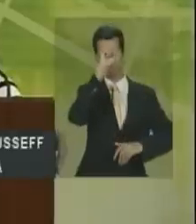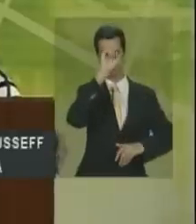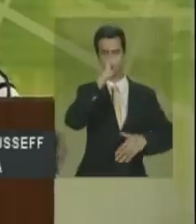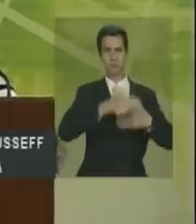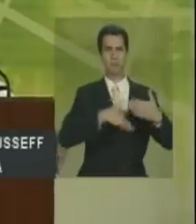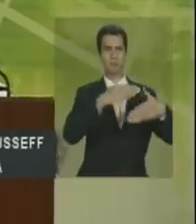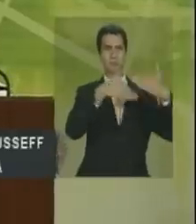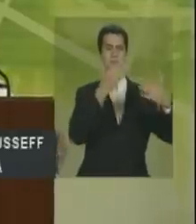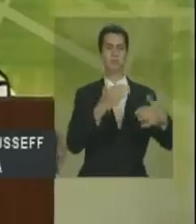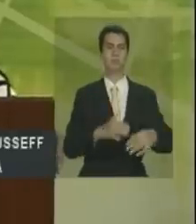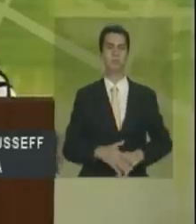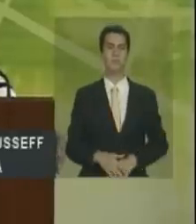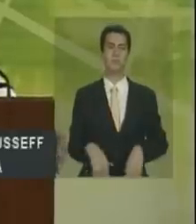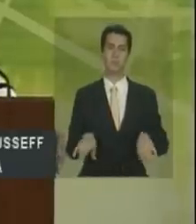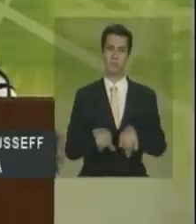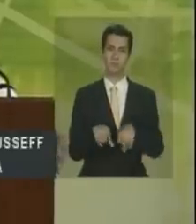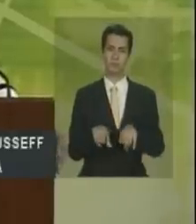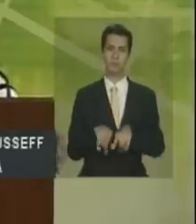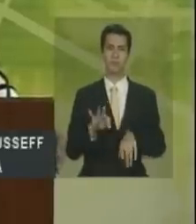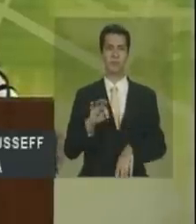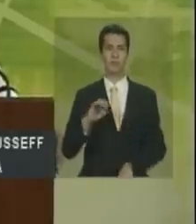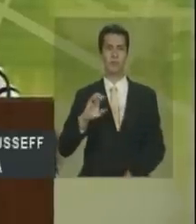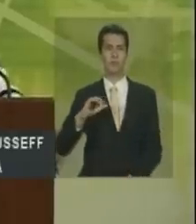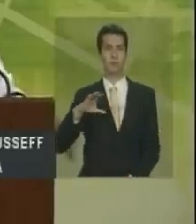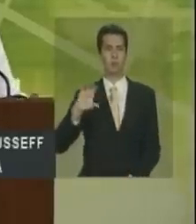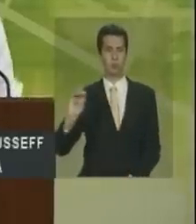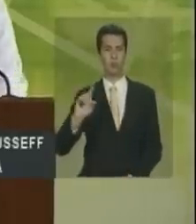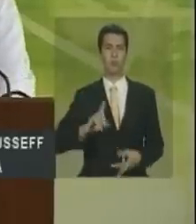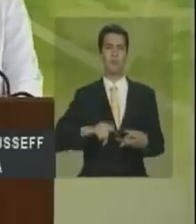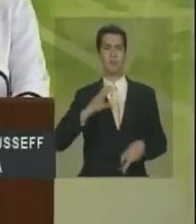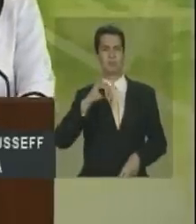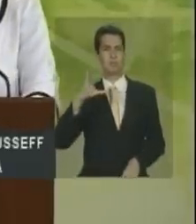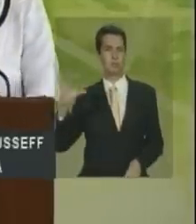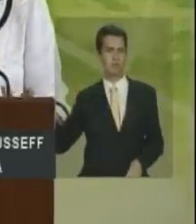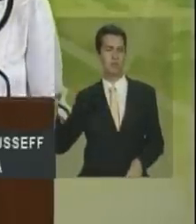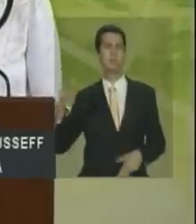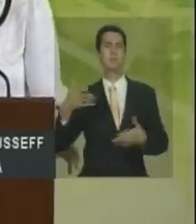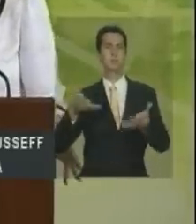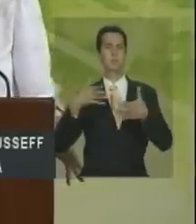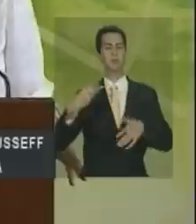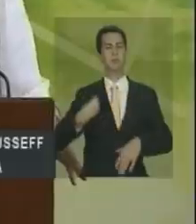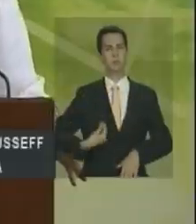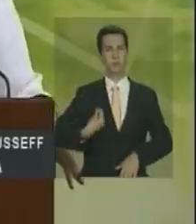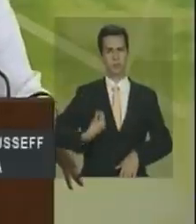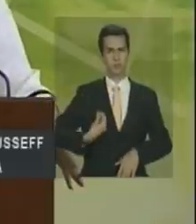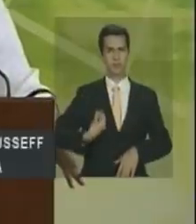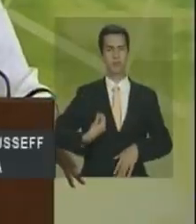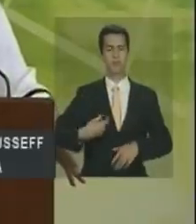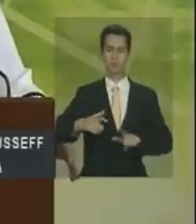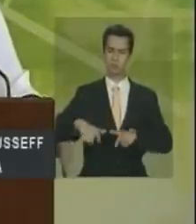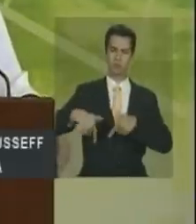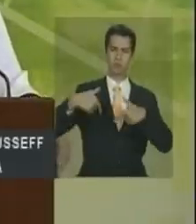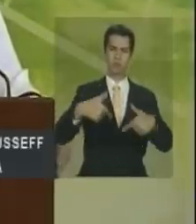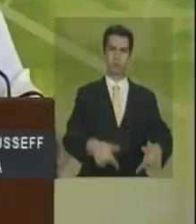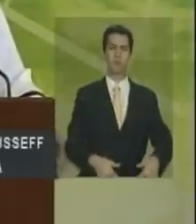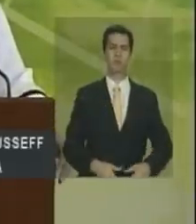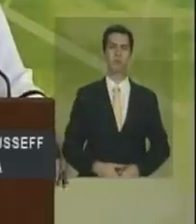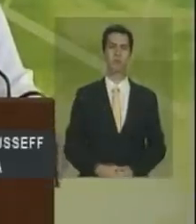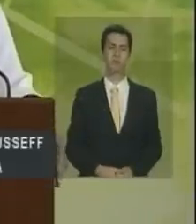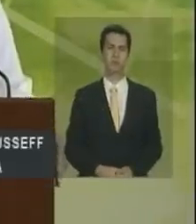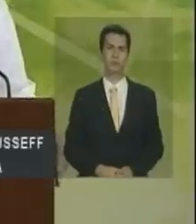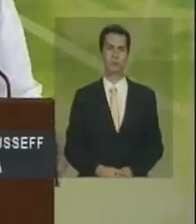e também dos nossos técnicos e cientistas, no sentido de participar de um esforço